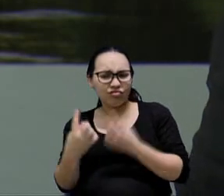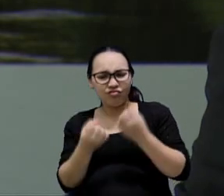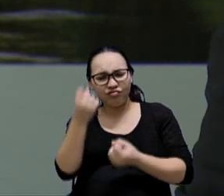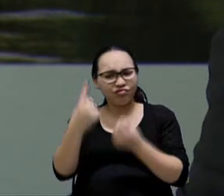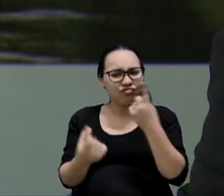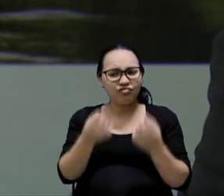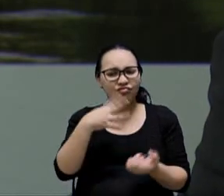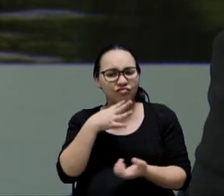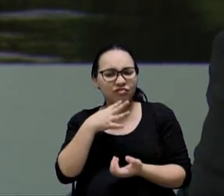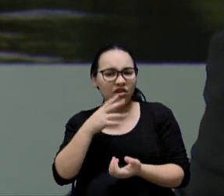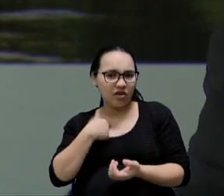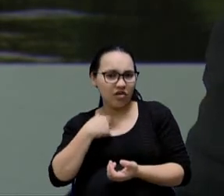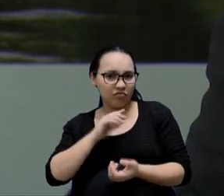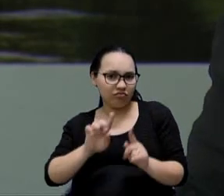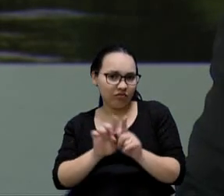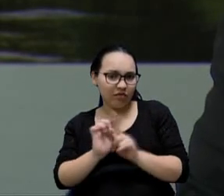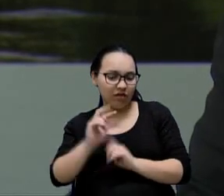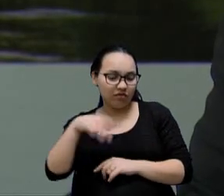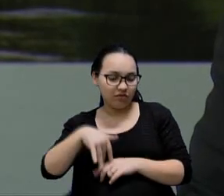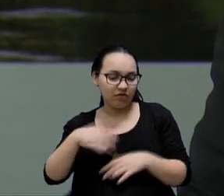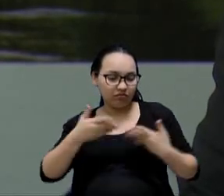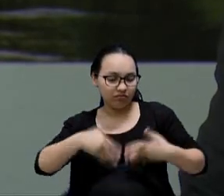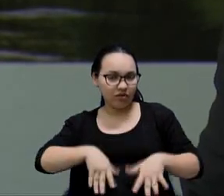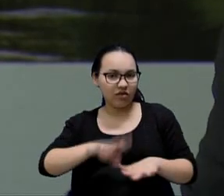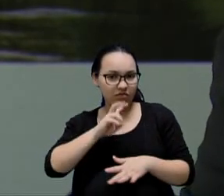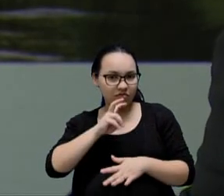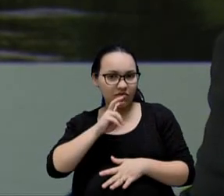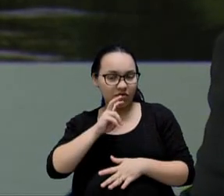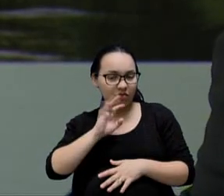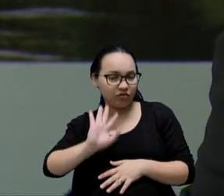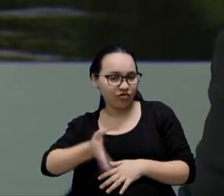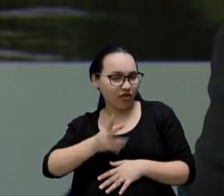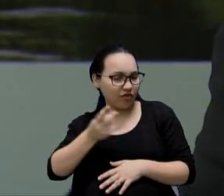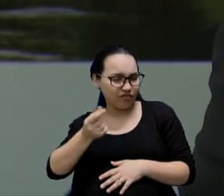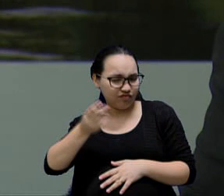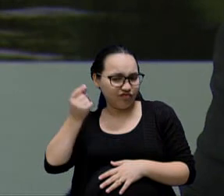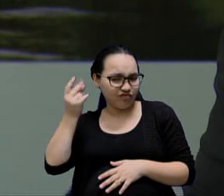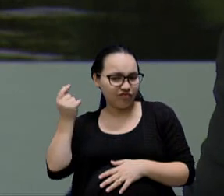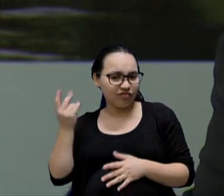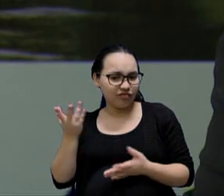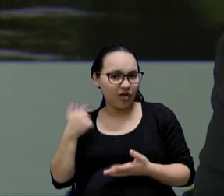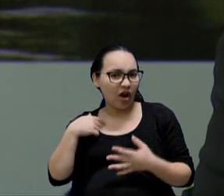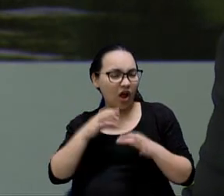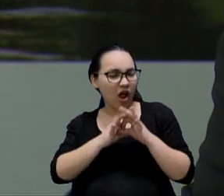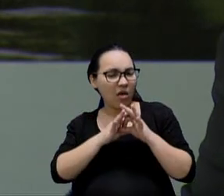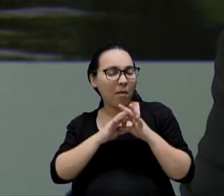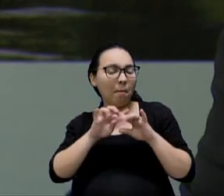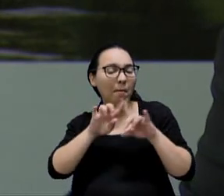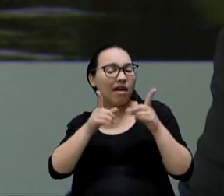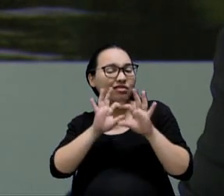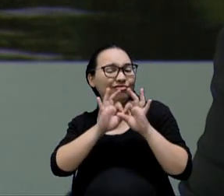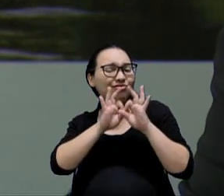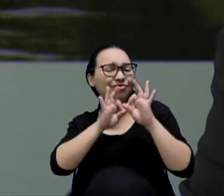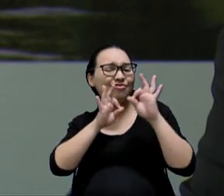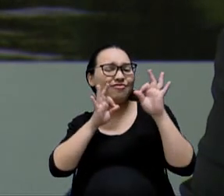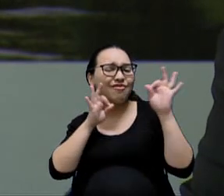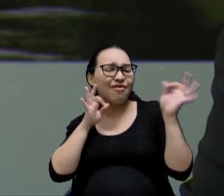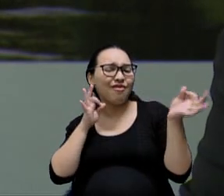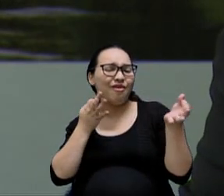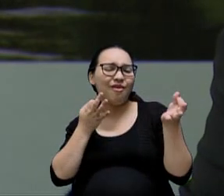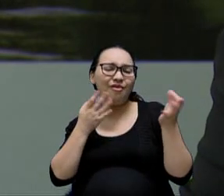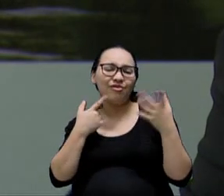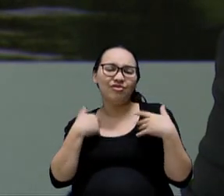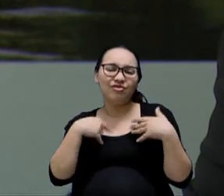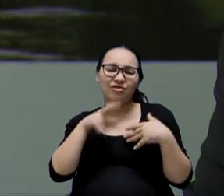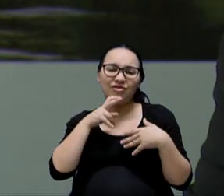Também sou de Sorocaba, já estou há muito tempo longe de Sorocaba, quase 30 anos morando em São